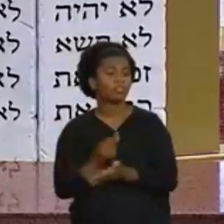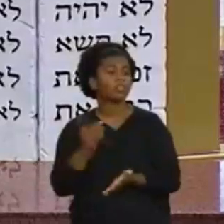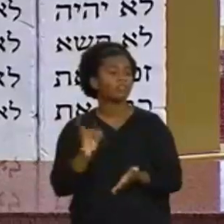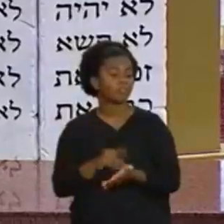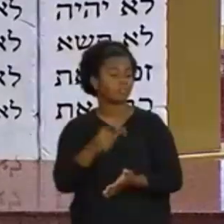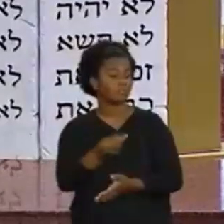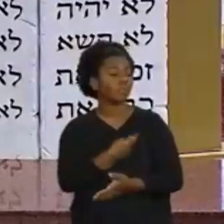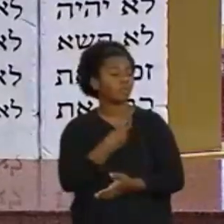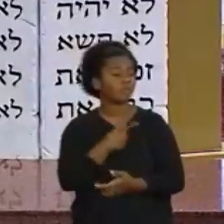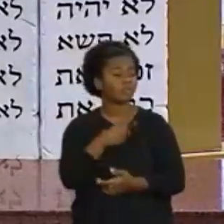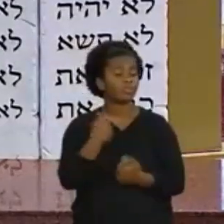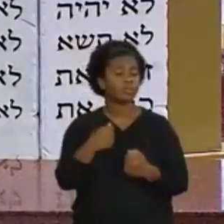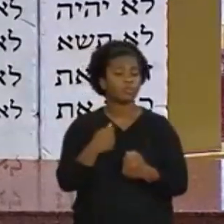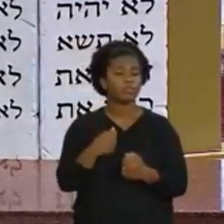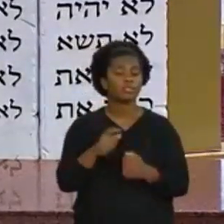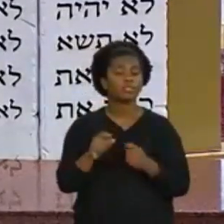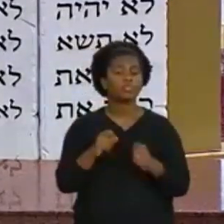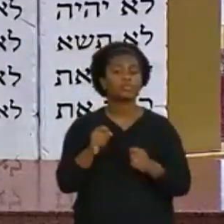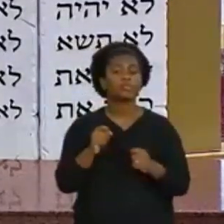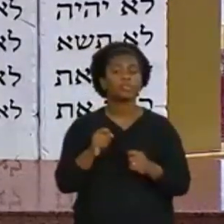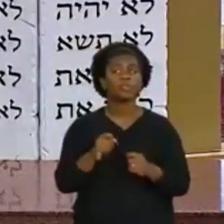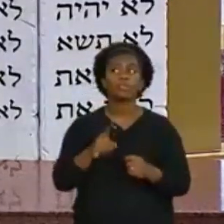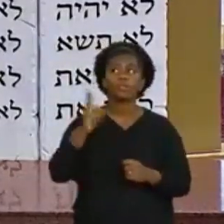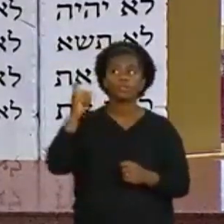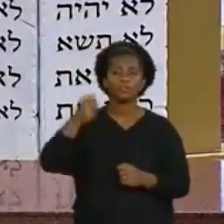lugar. Escute isso.